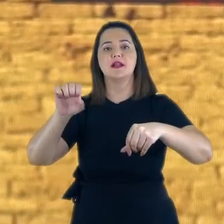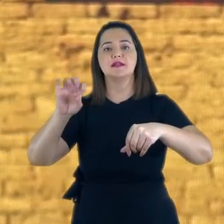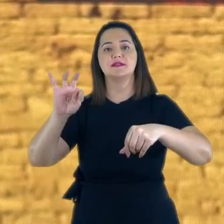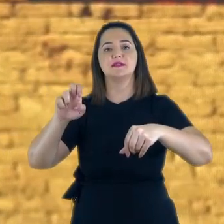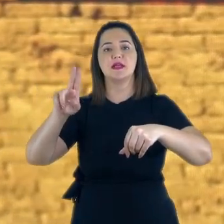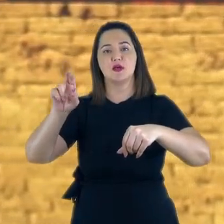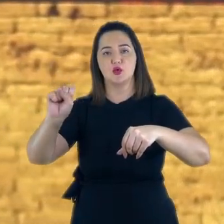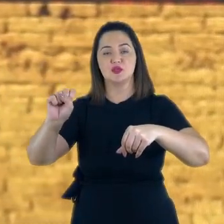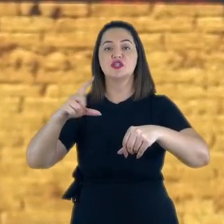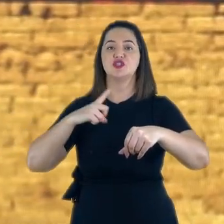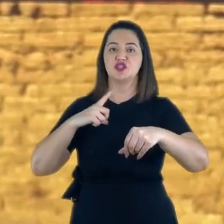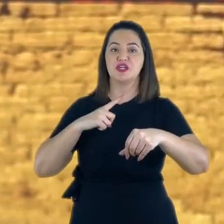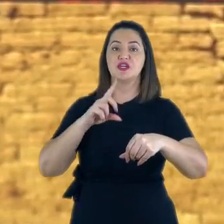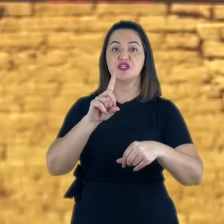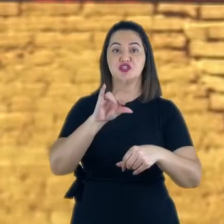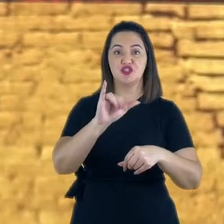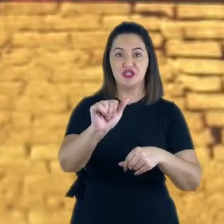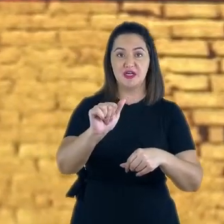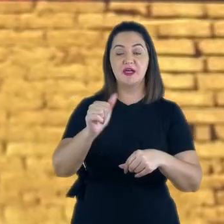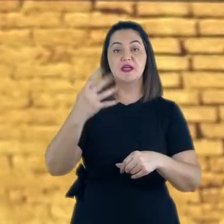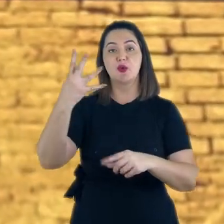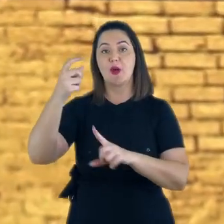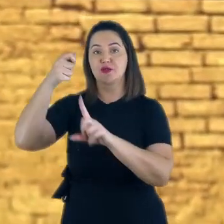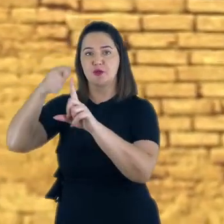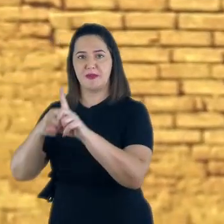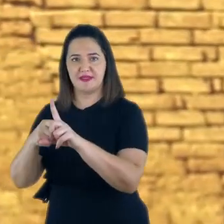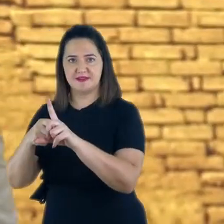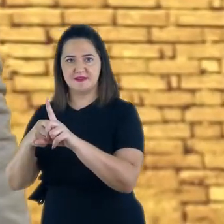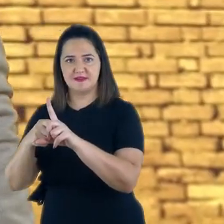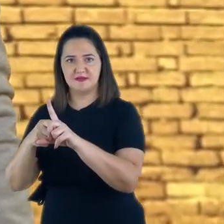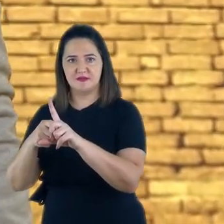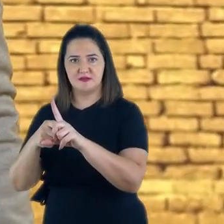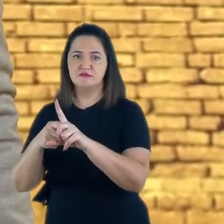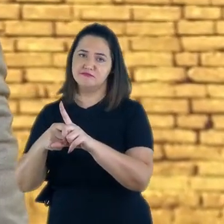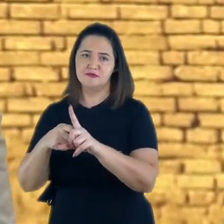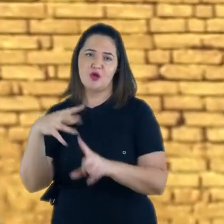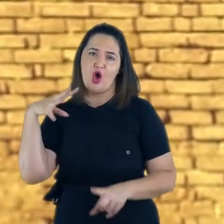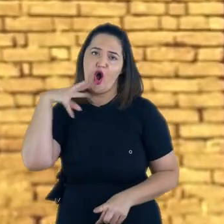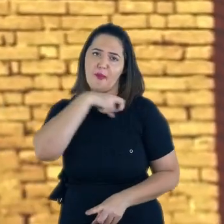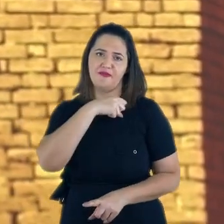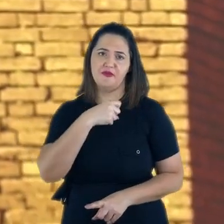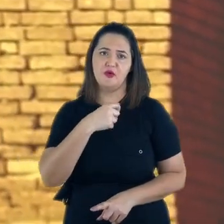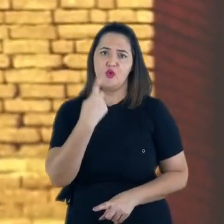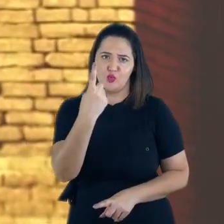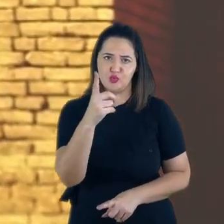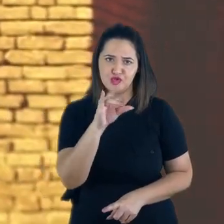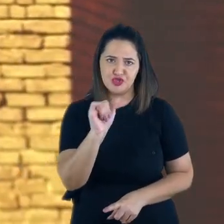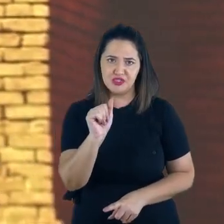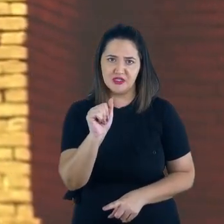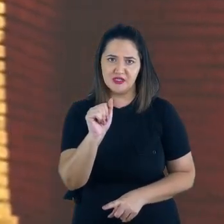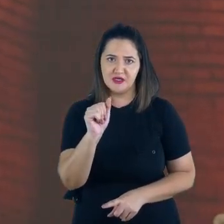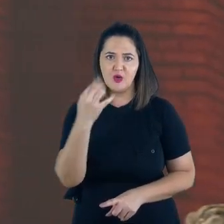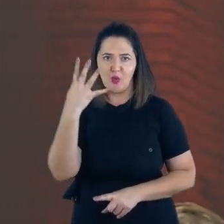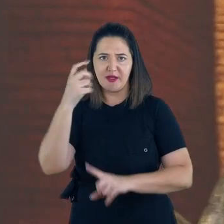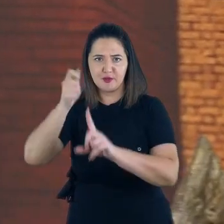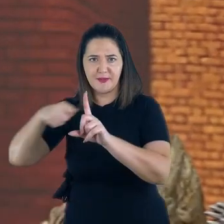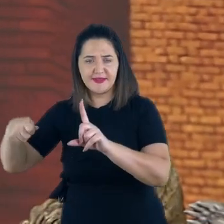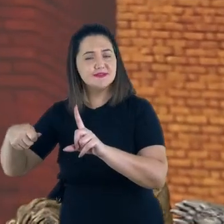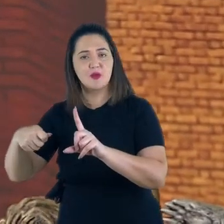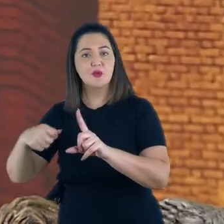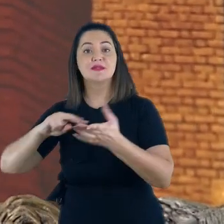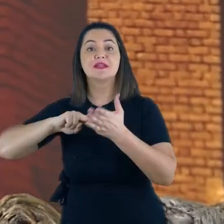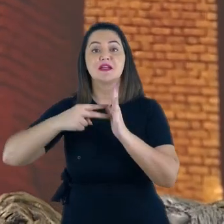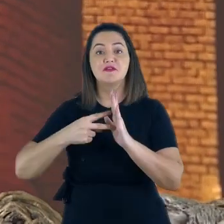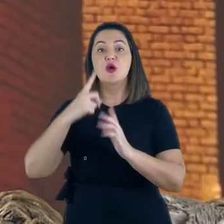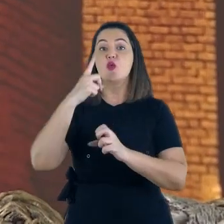meses. 1 Samuel 27, verso 7. Ora, o significado óbvio seria de um período de um ano e quatro